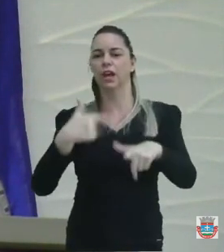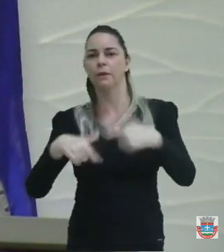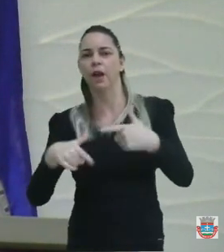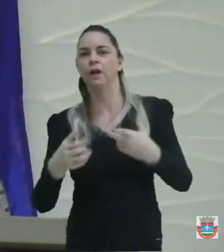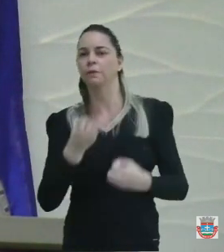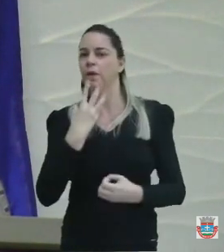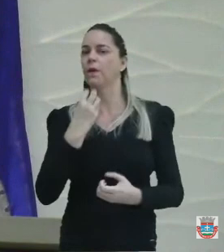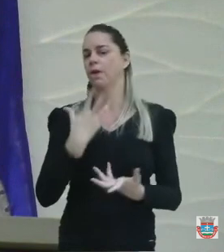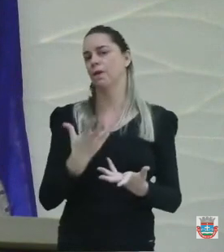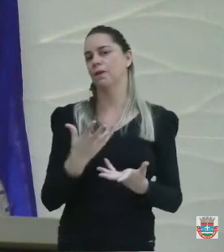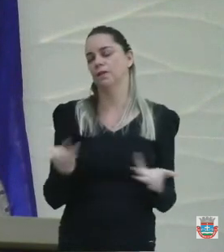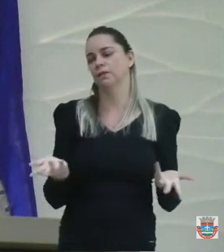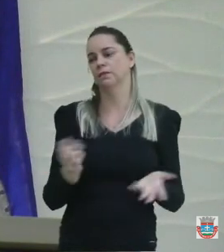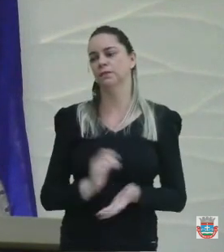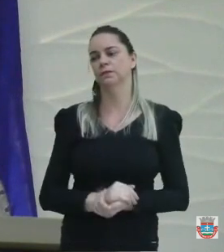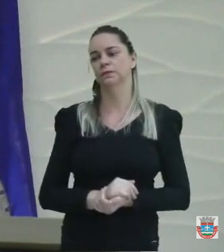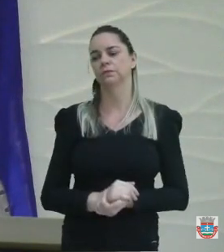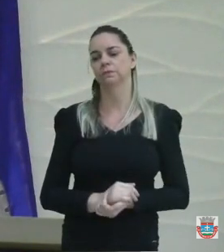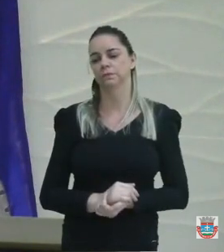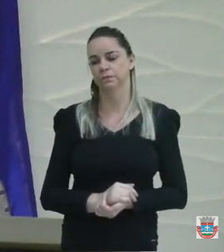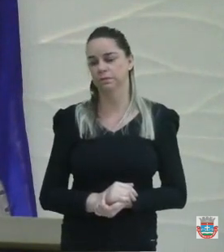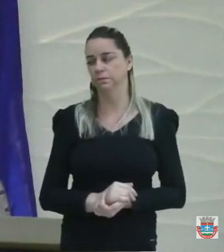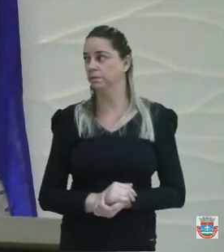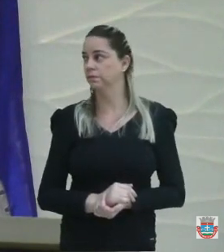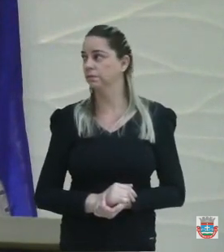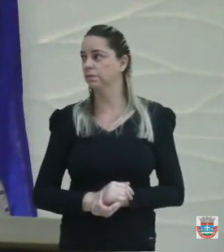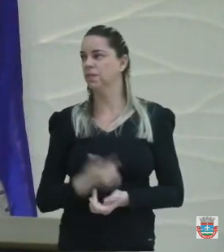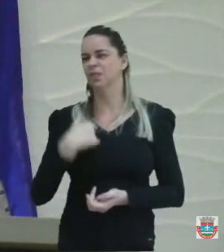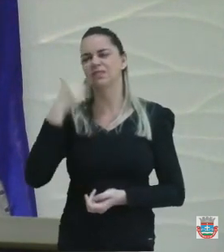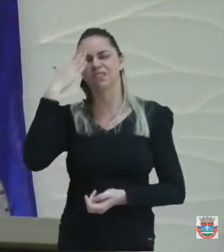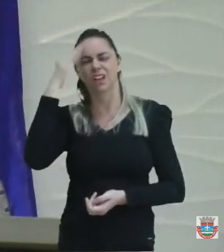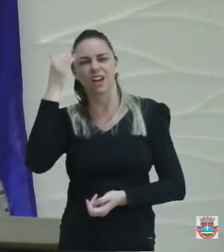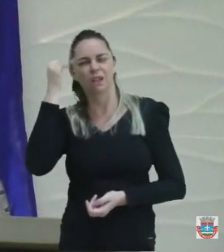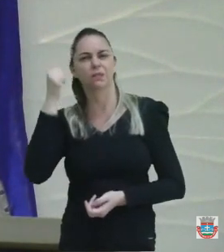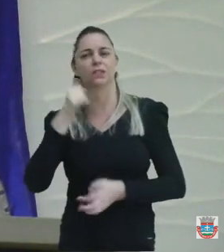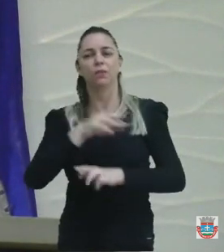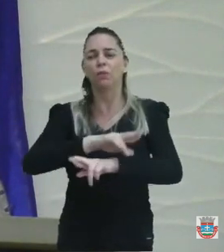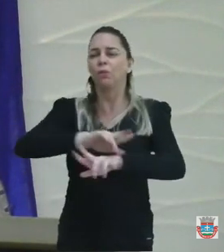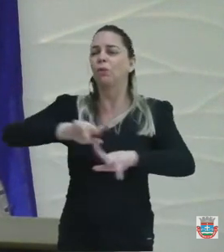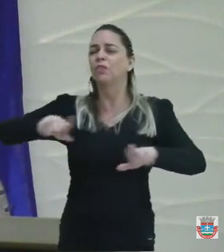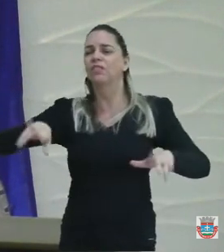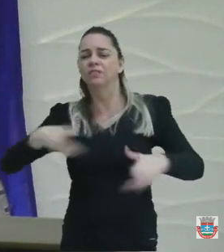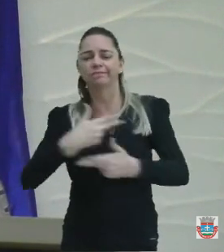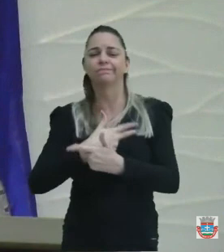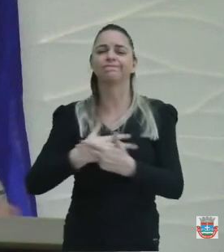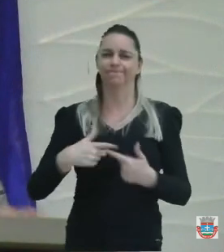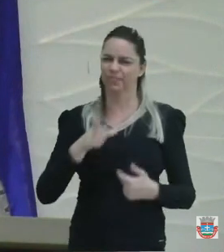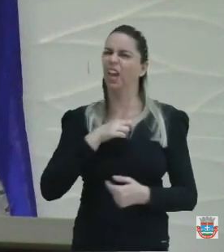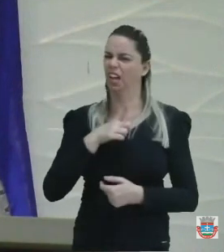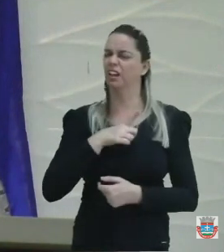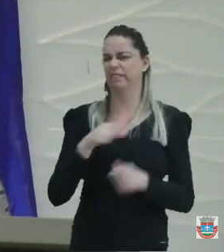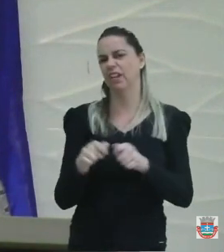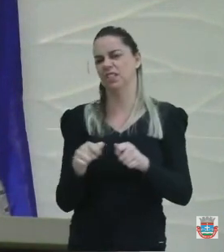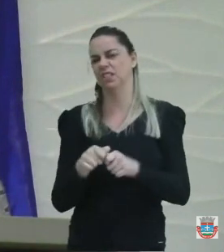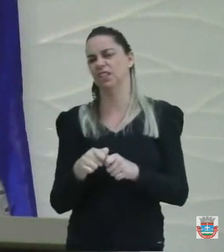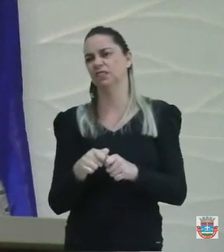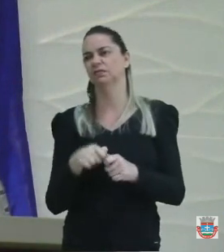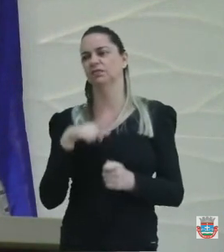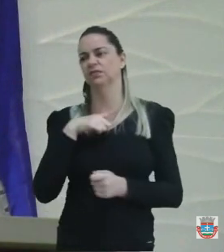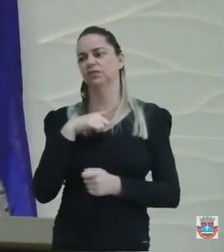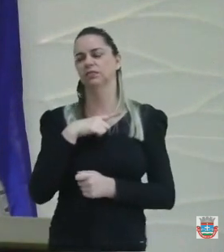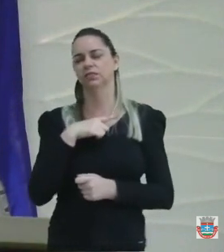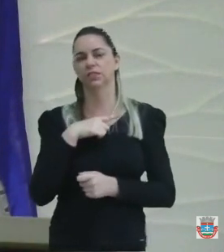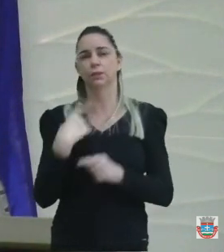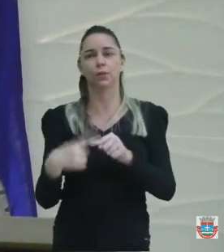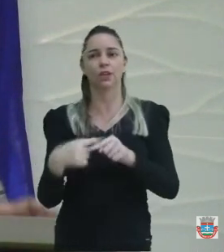logo nós vamos ter a inauguração do matadouro, né? Eu sei que tem muitas coisas para fazer no nosso município, nem tem. O município